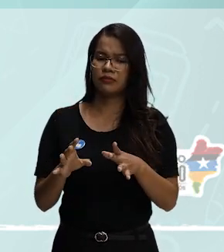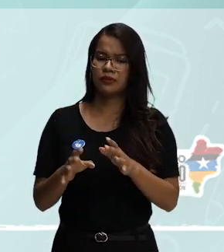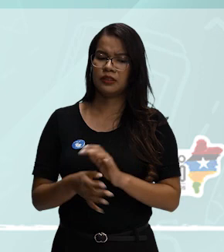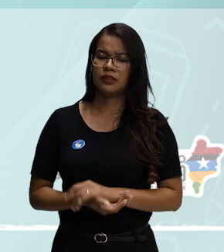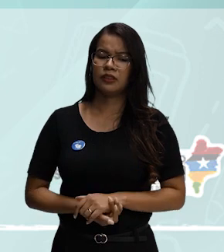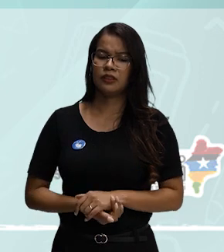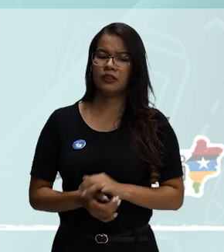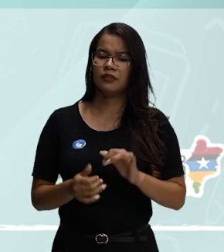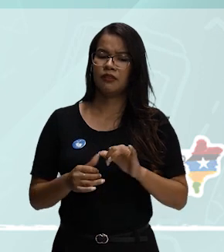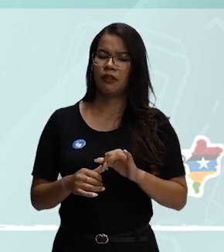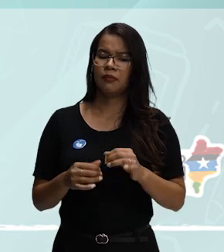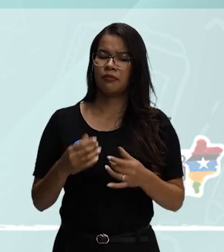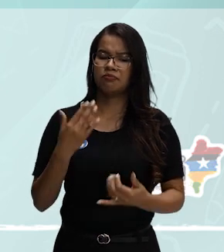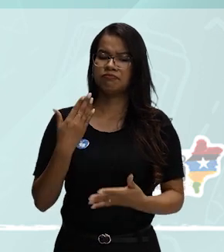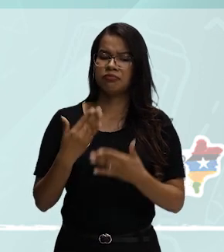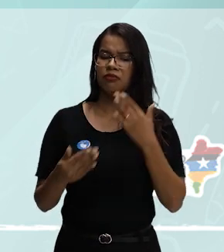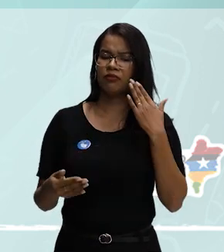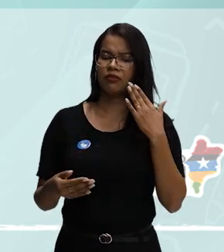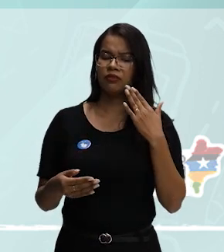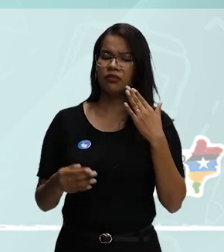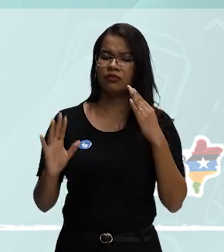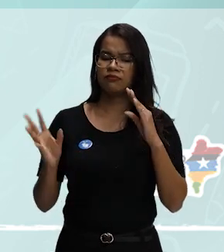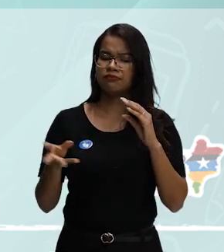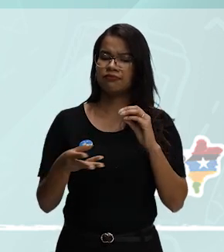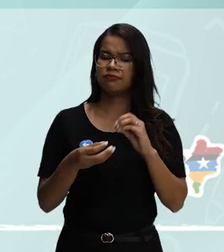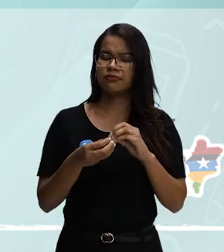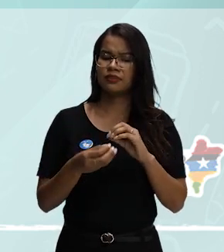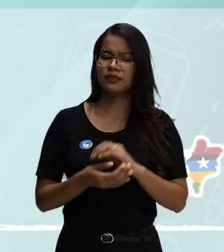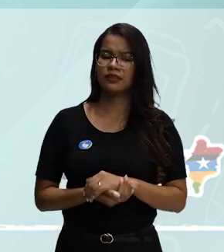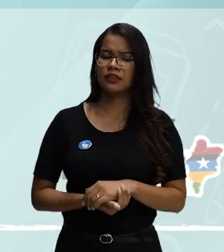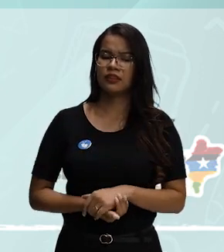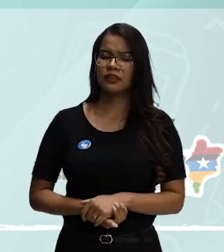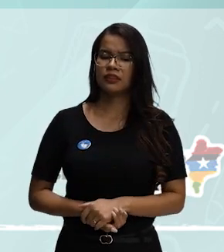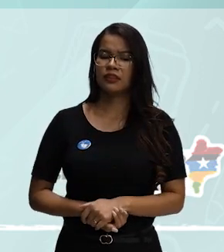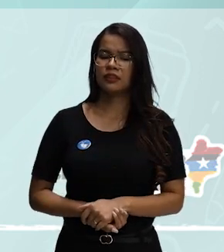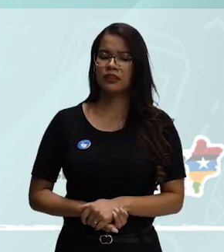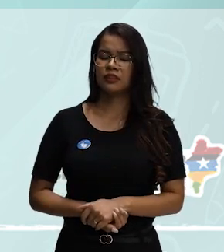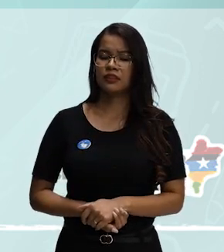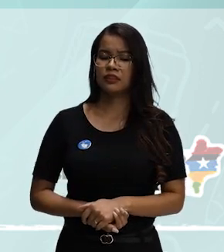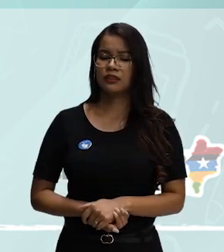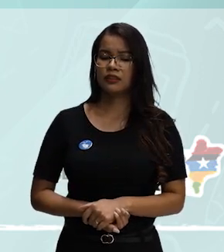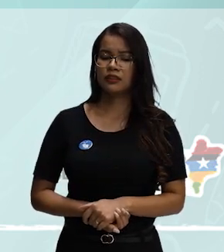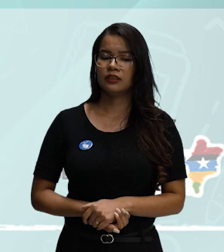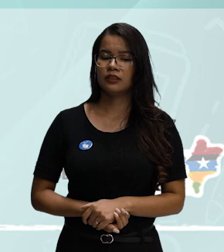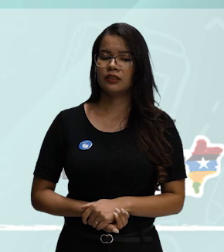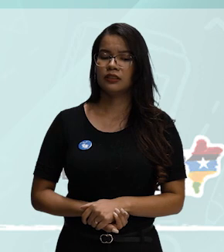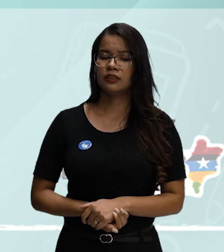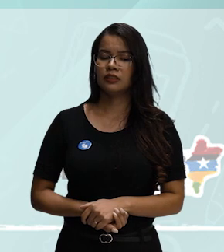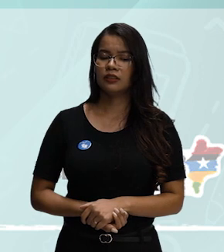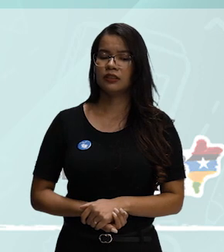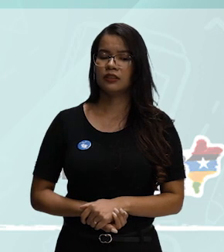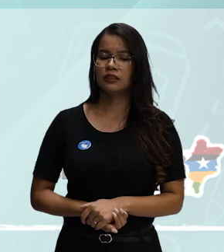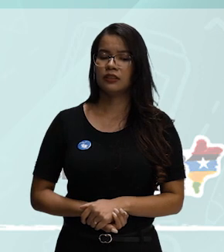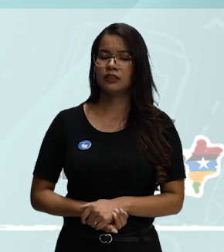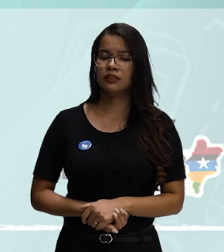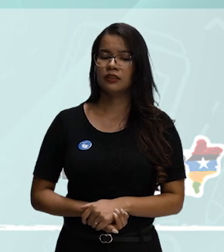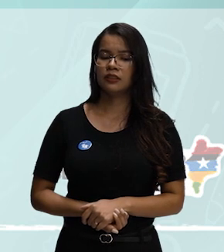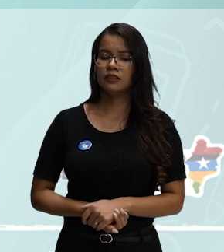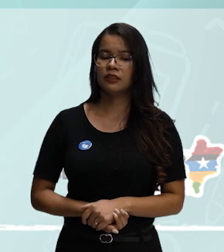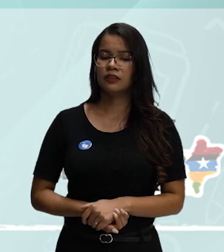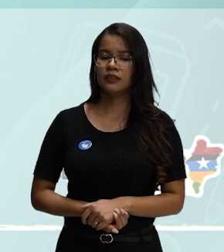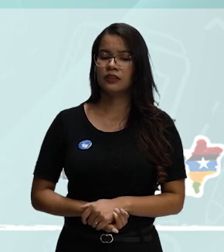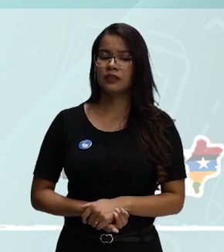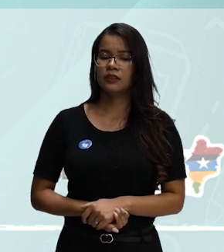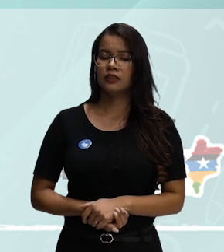no meio das outras, dentro dessa composição da estrofe. Ó. Canto, tanto. Montanha não tem nenhuma palavra que